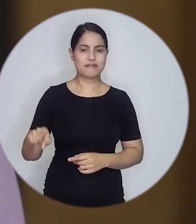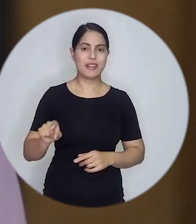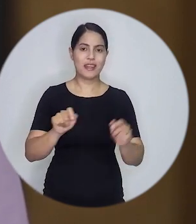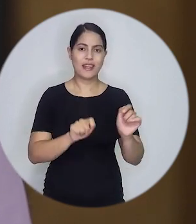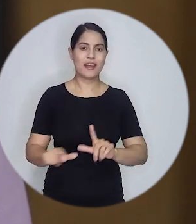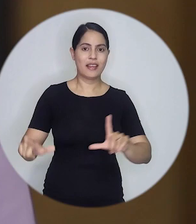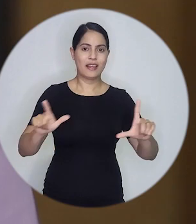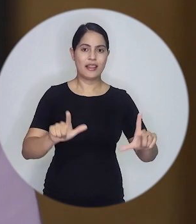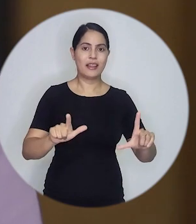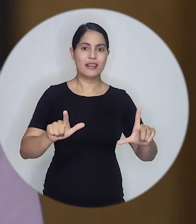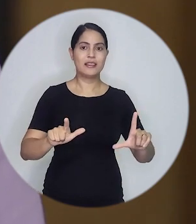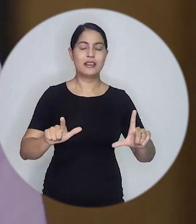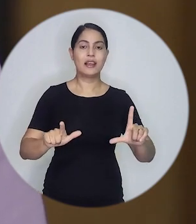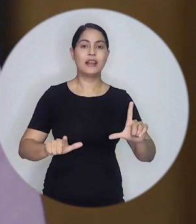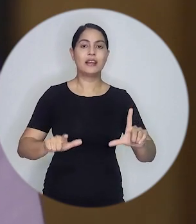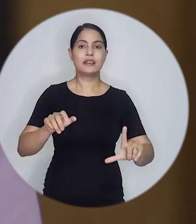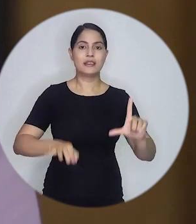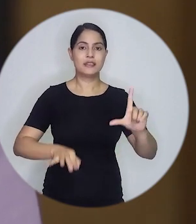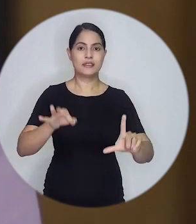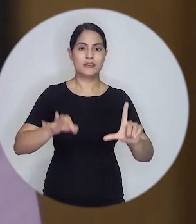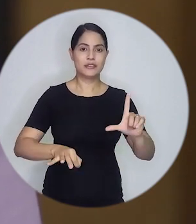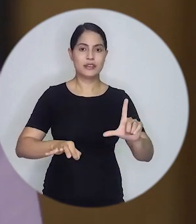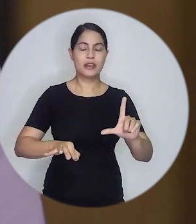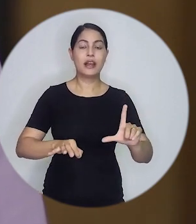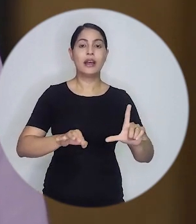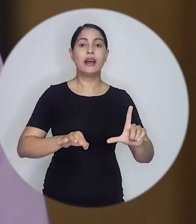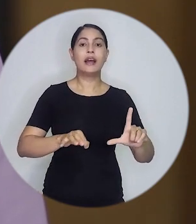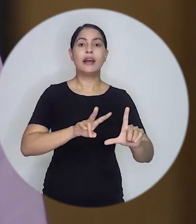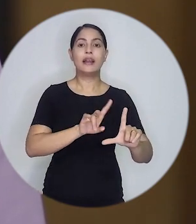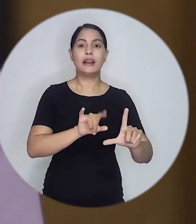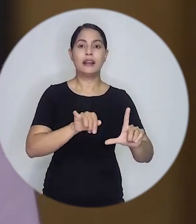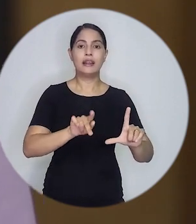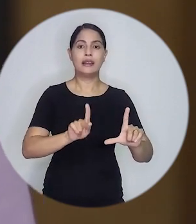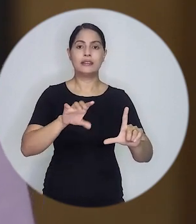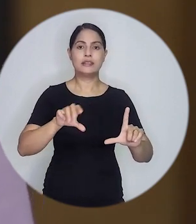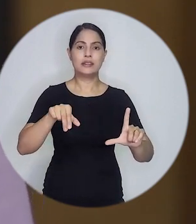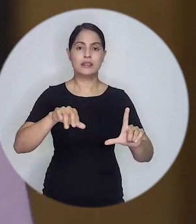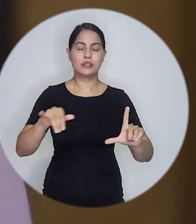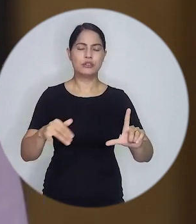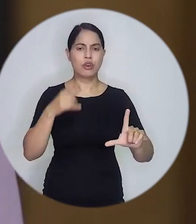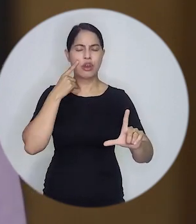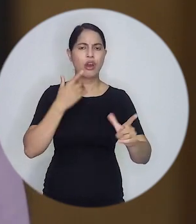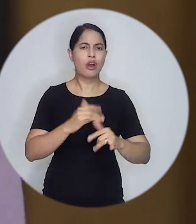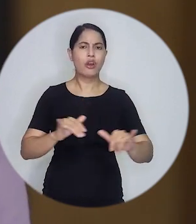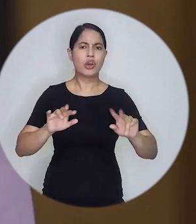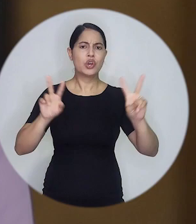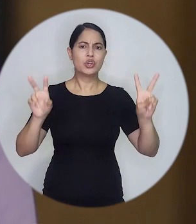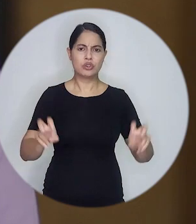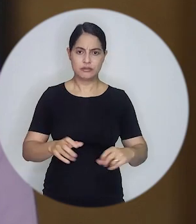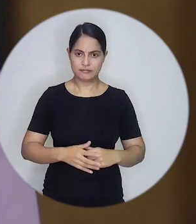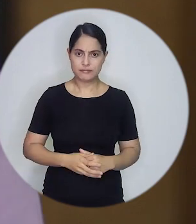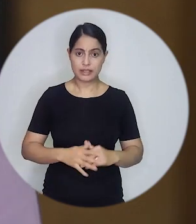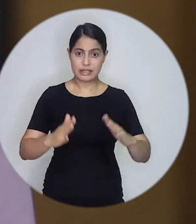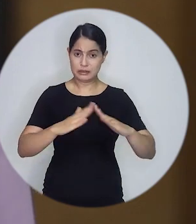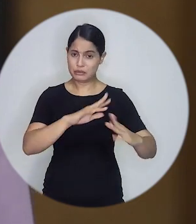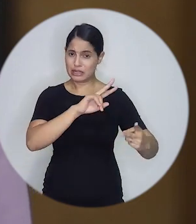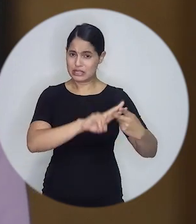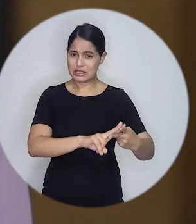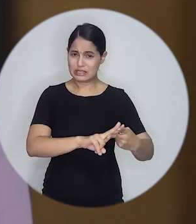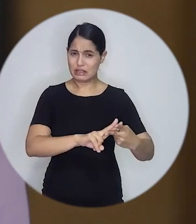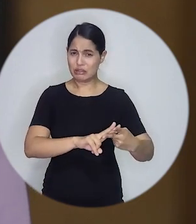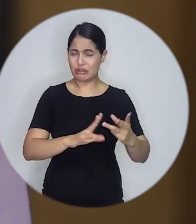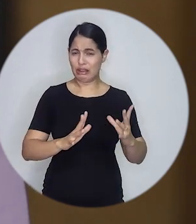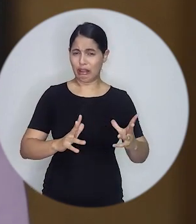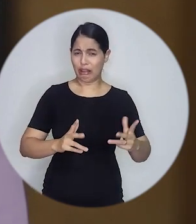Silvia Souza, no programa Link CNJ, veiculado na TV Justiça. O programa tratou sobre as mortes nos presídios e as